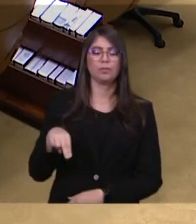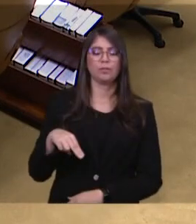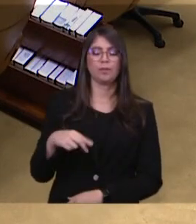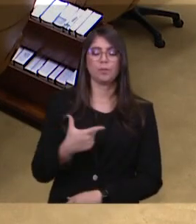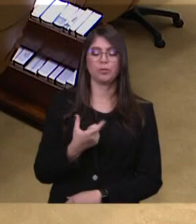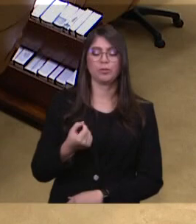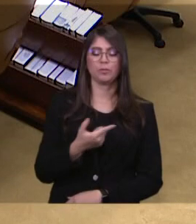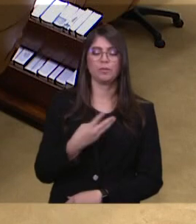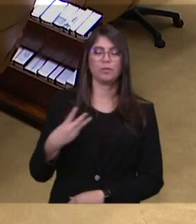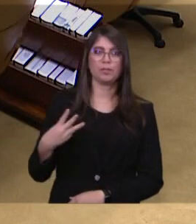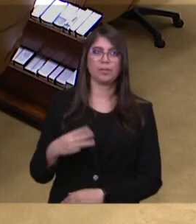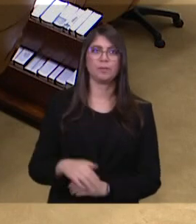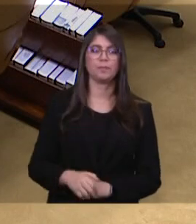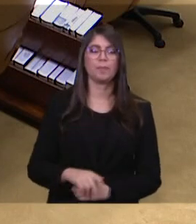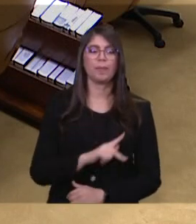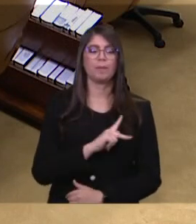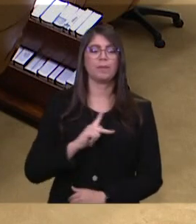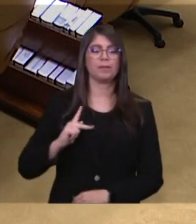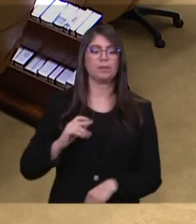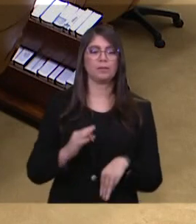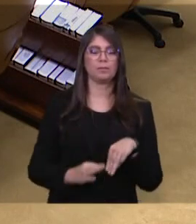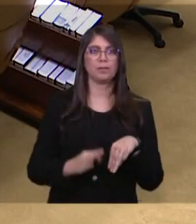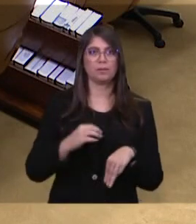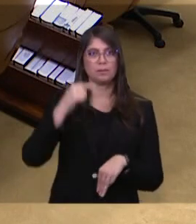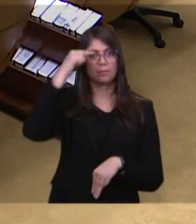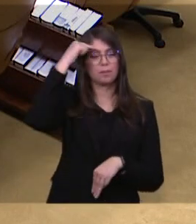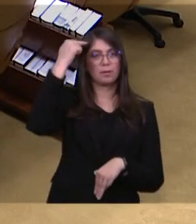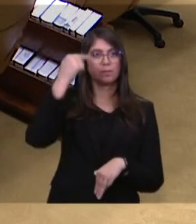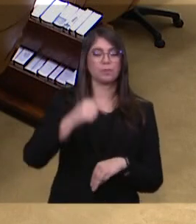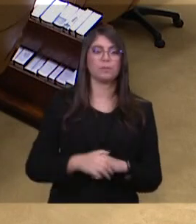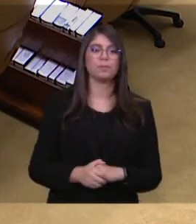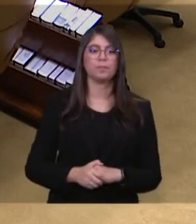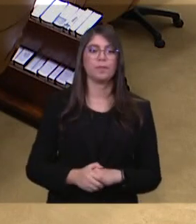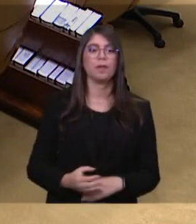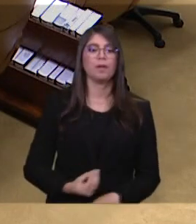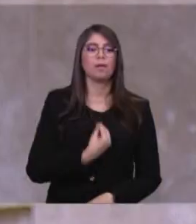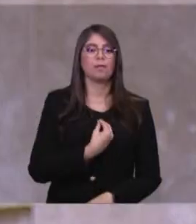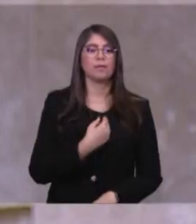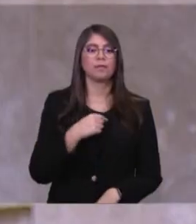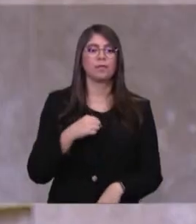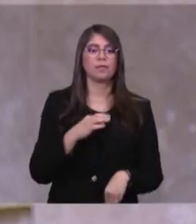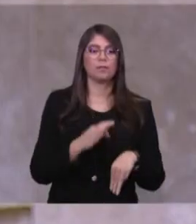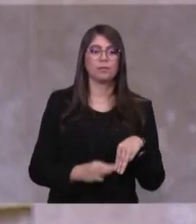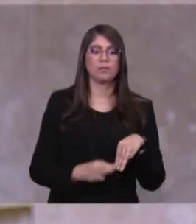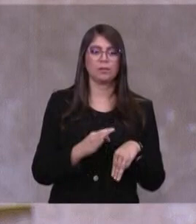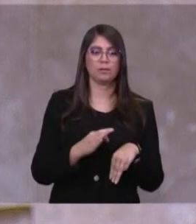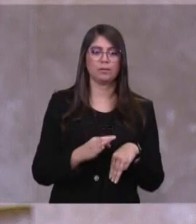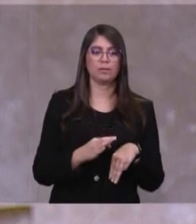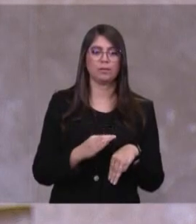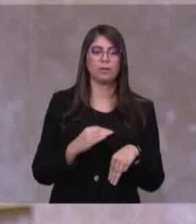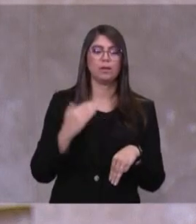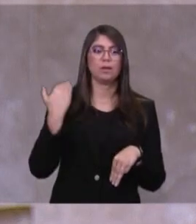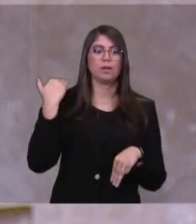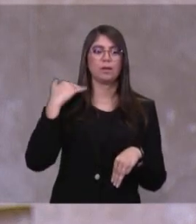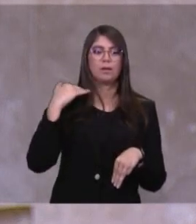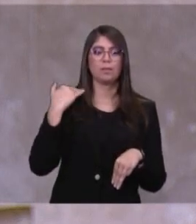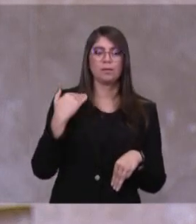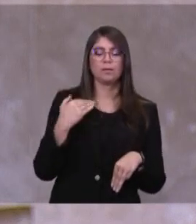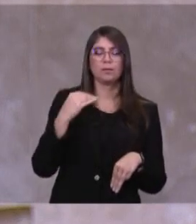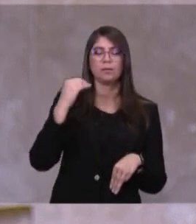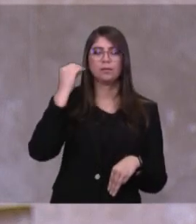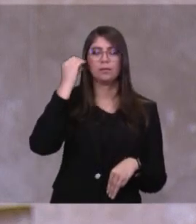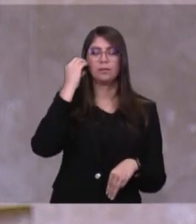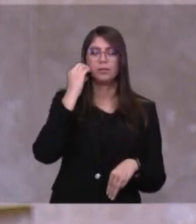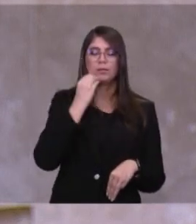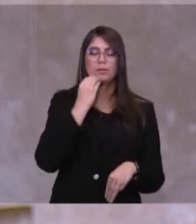novembro de 2023. Presidência do senhor ministro Luiz Roberto Barroso. Presentes à sessão, os senhores ministros Carmen Lúcia de pé, Dias Toffoli, papéis,